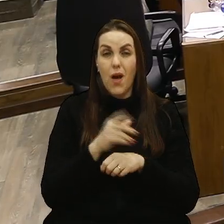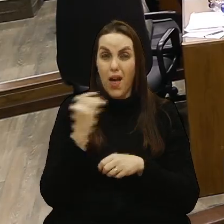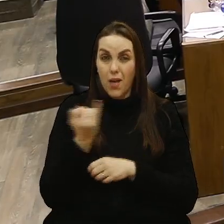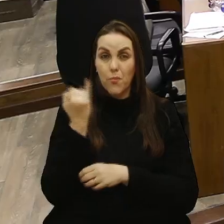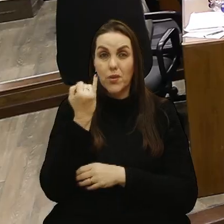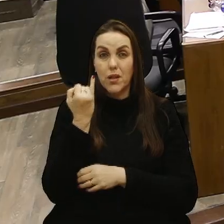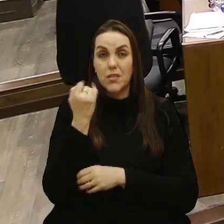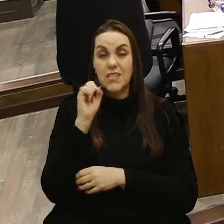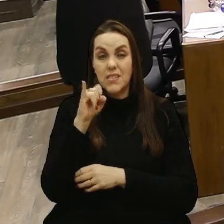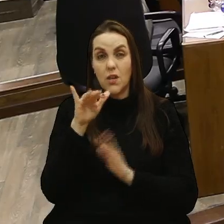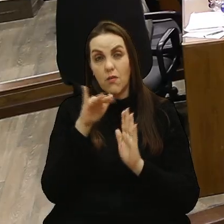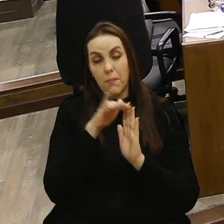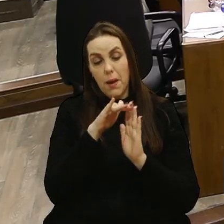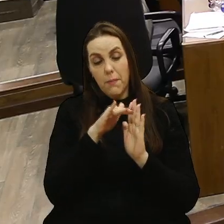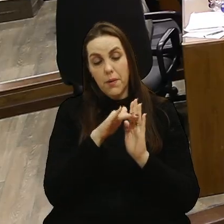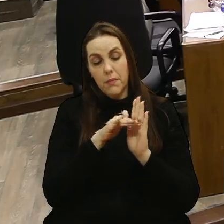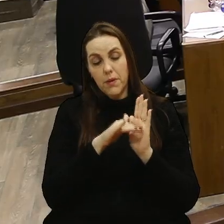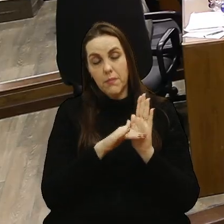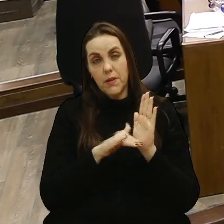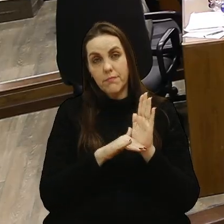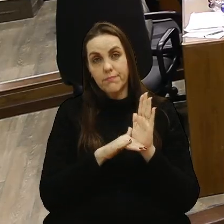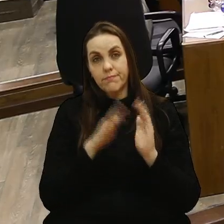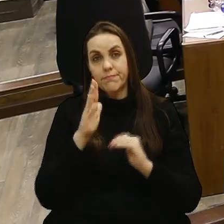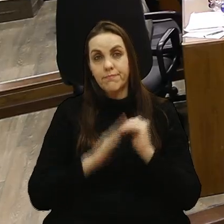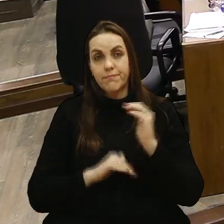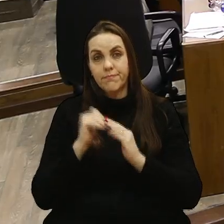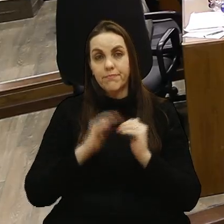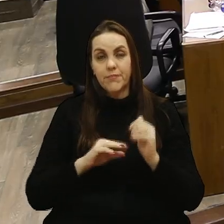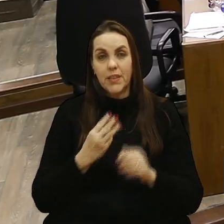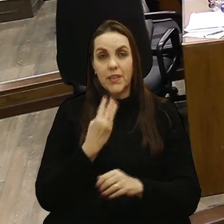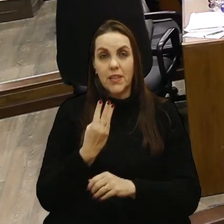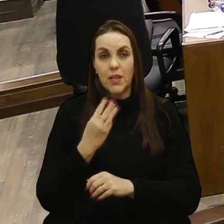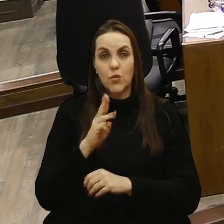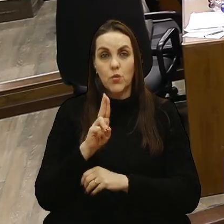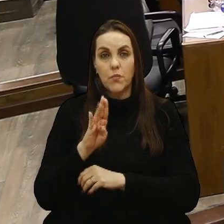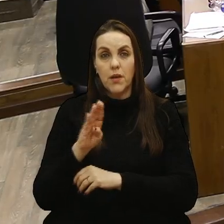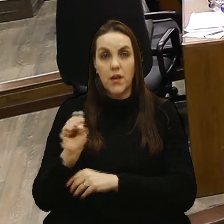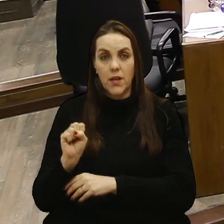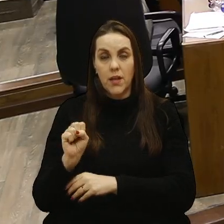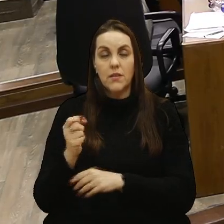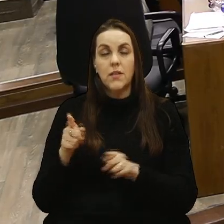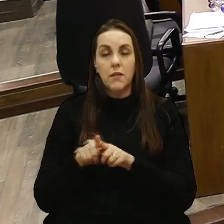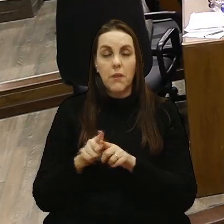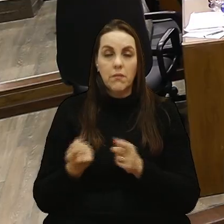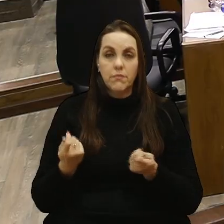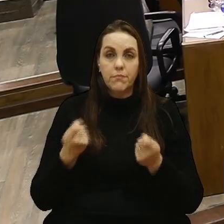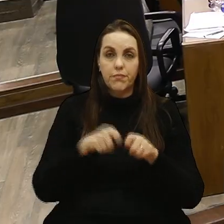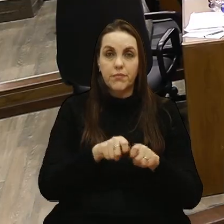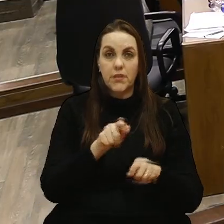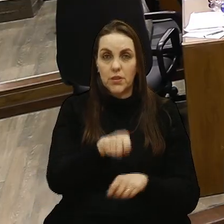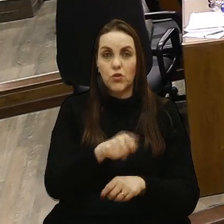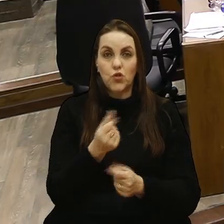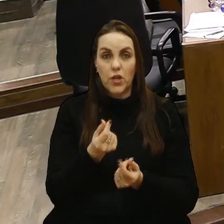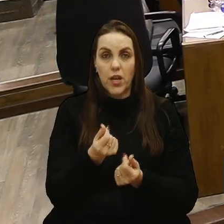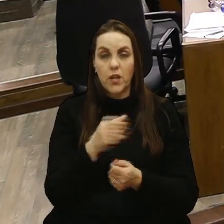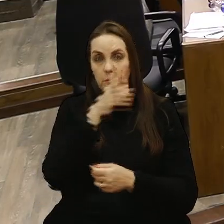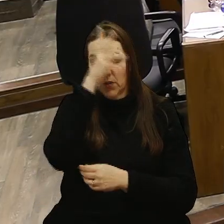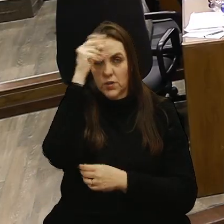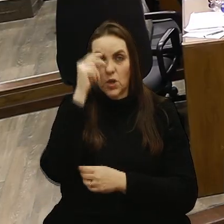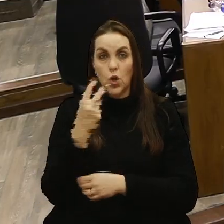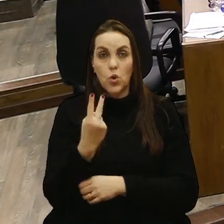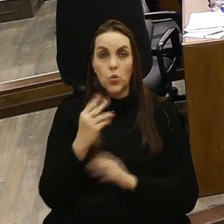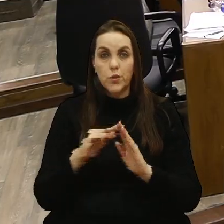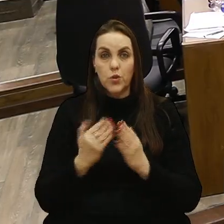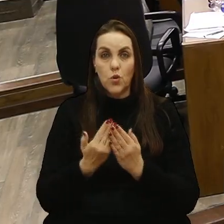listar, estamos construindo 3 UBS dessa forma, com contrapartida do município, 2 escolas de educação infantil que